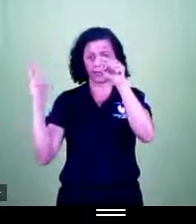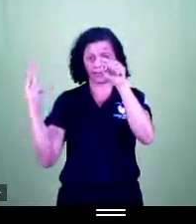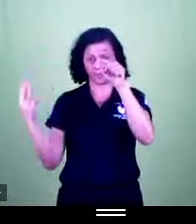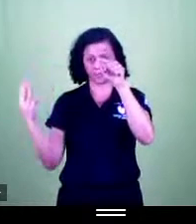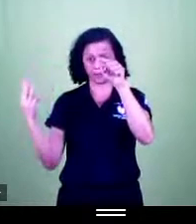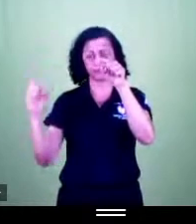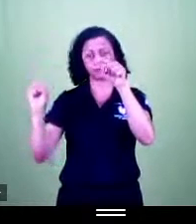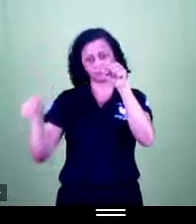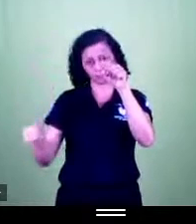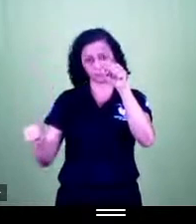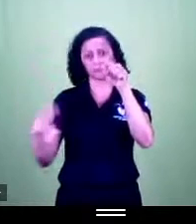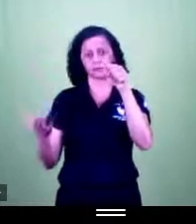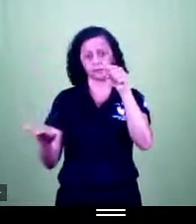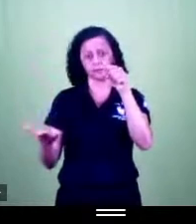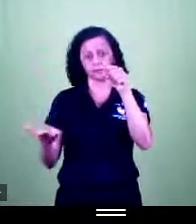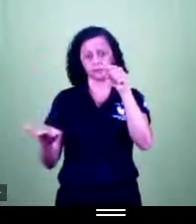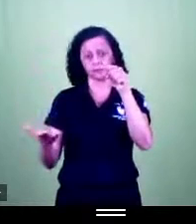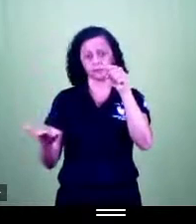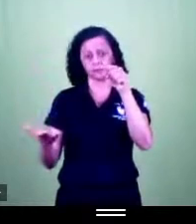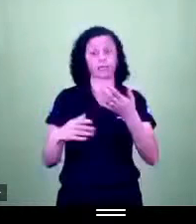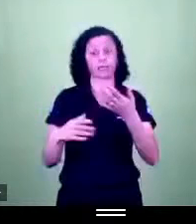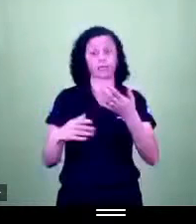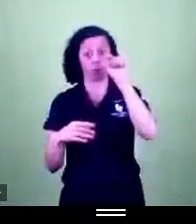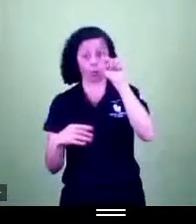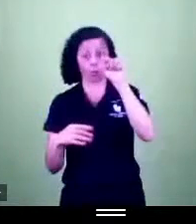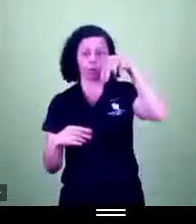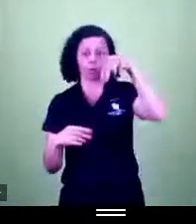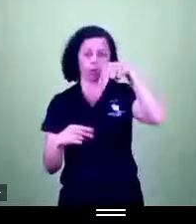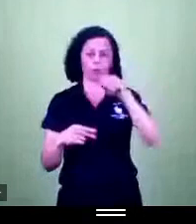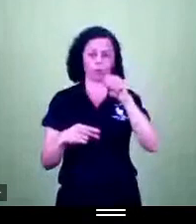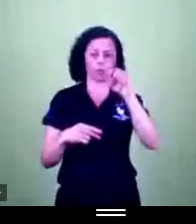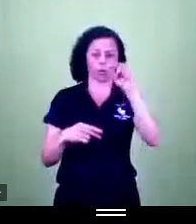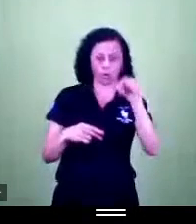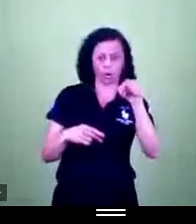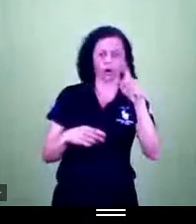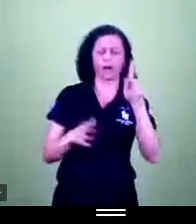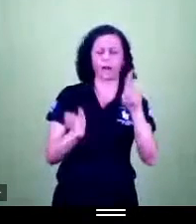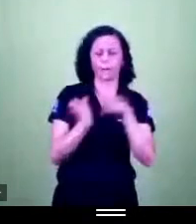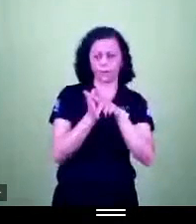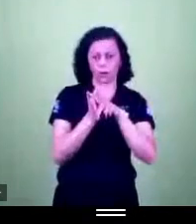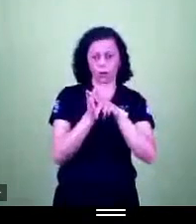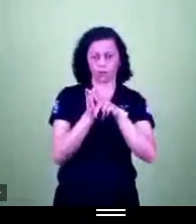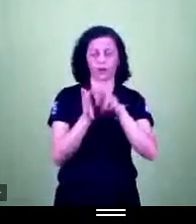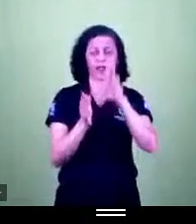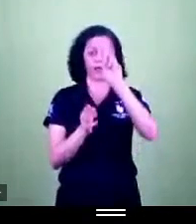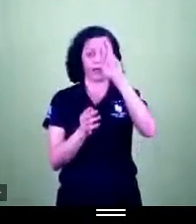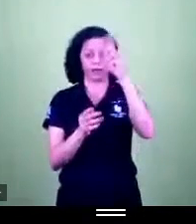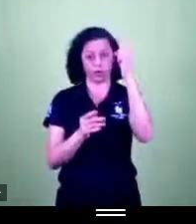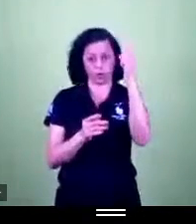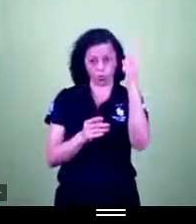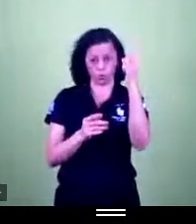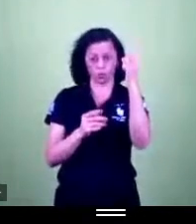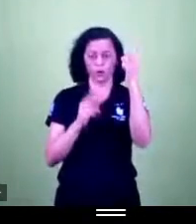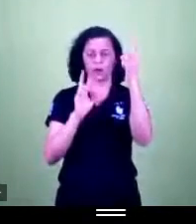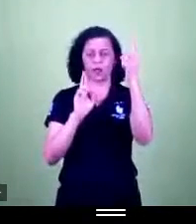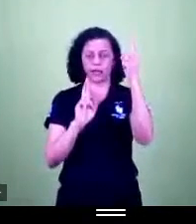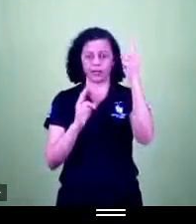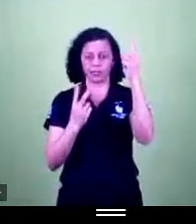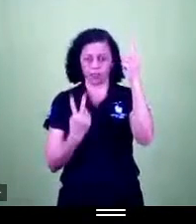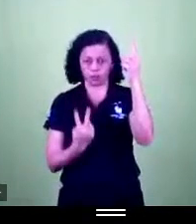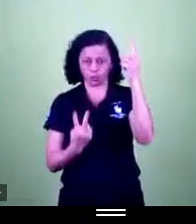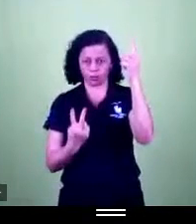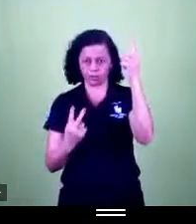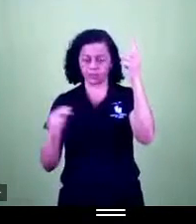Eletricamente falando, o nó, ele compreende a saída do R1 até a entrada do R2 e a entrada do R3. Compreende